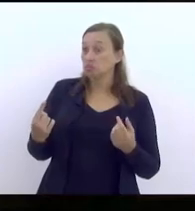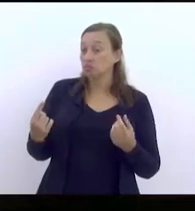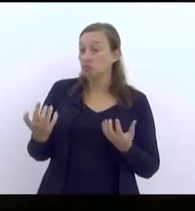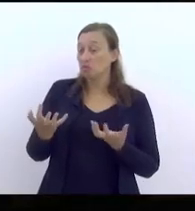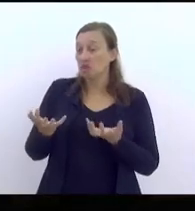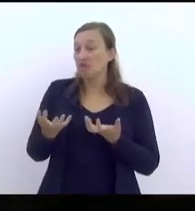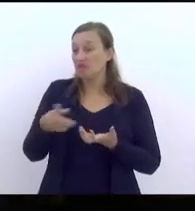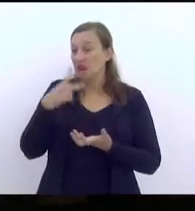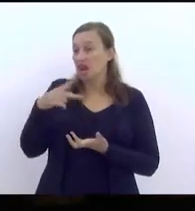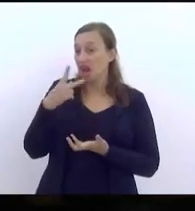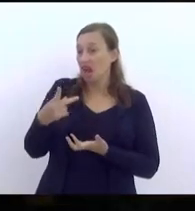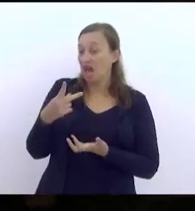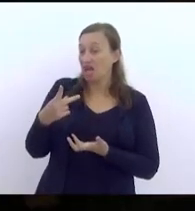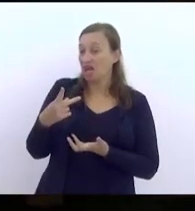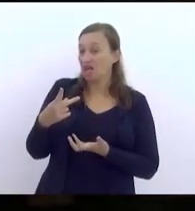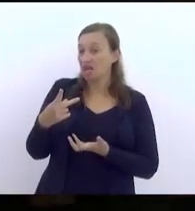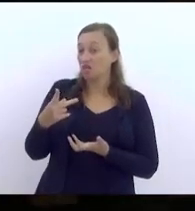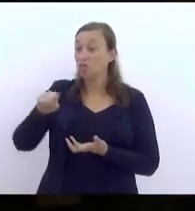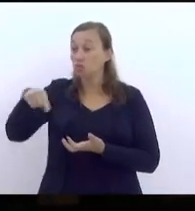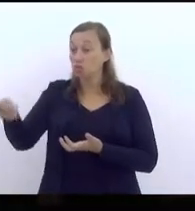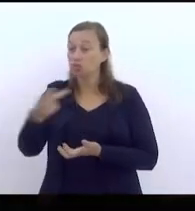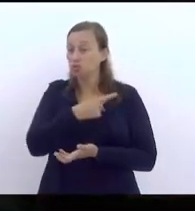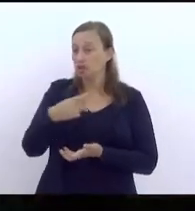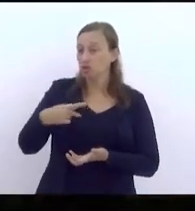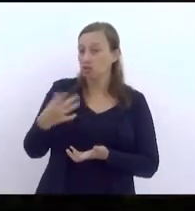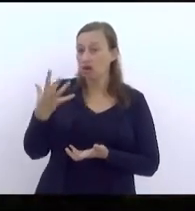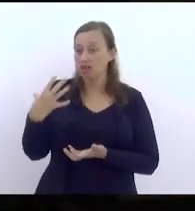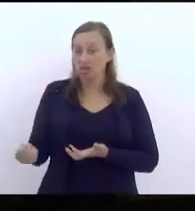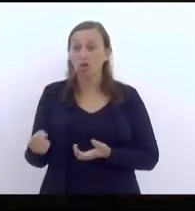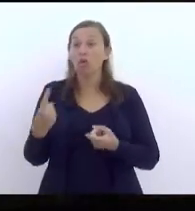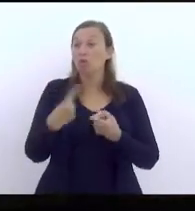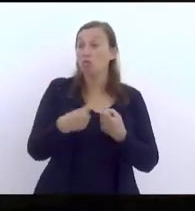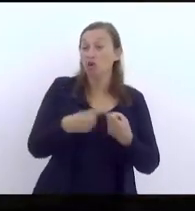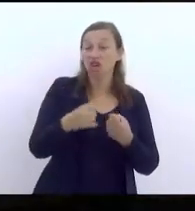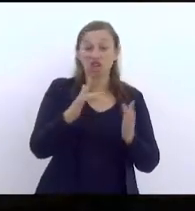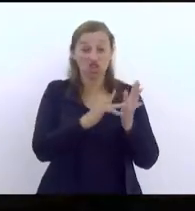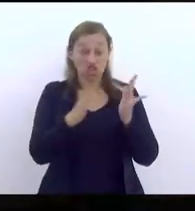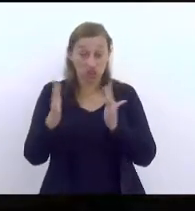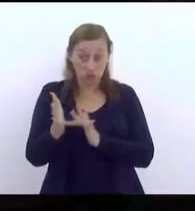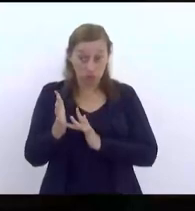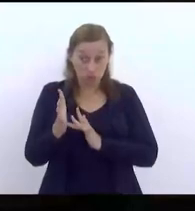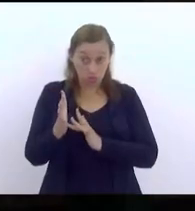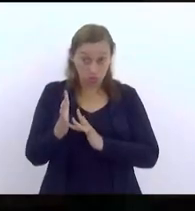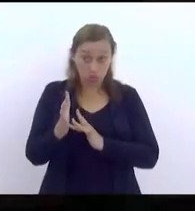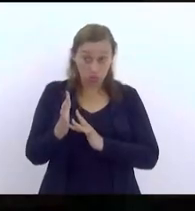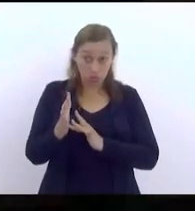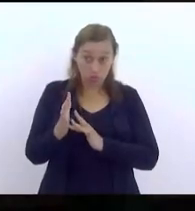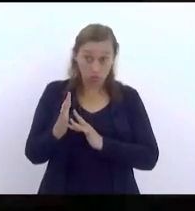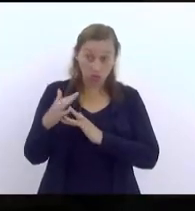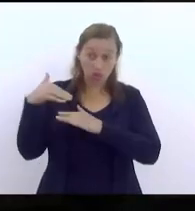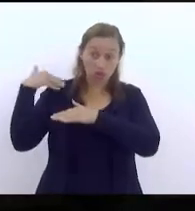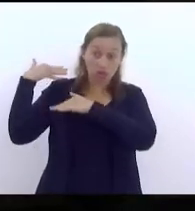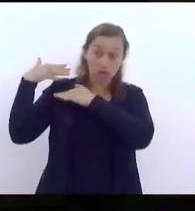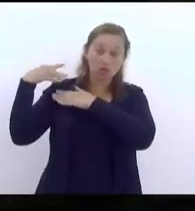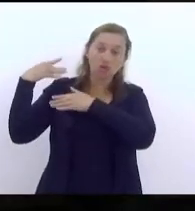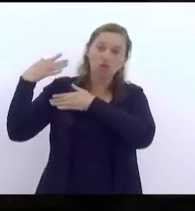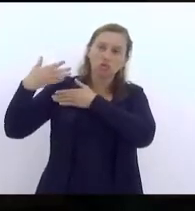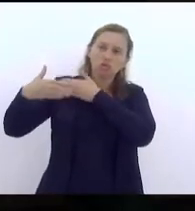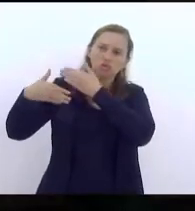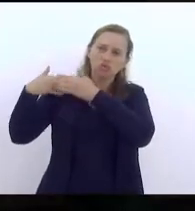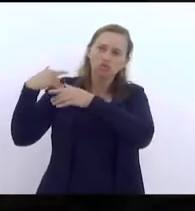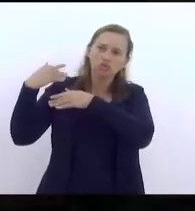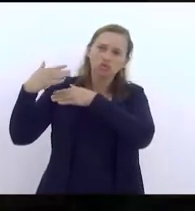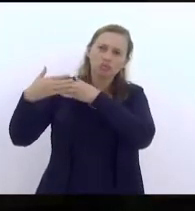abominaram, porque Jesus, se teve um legado que trouxe para o mundo,